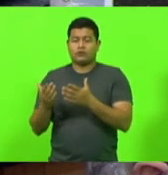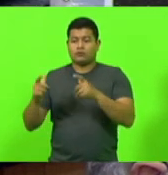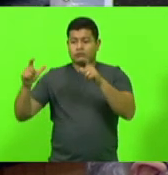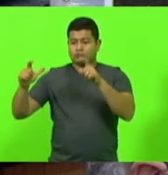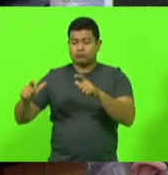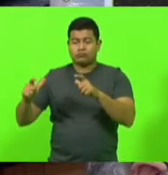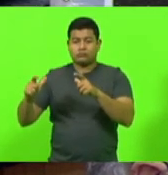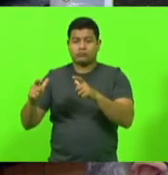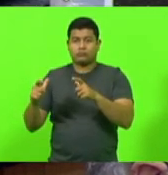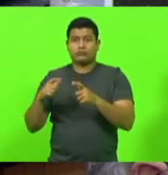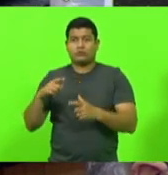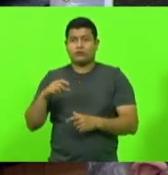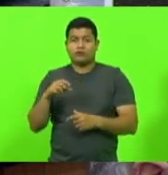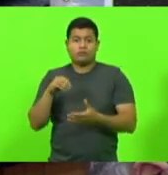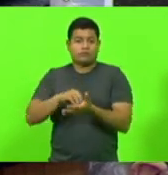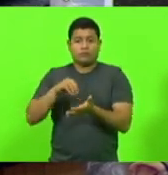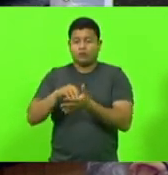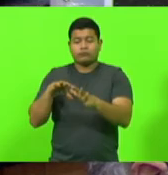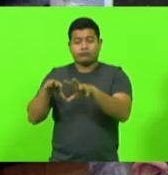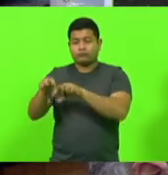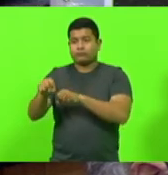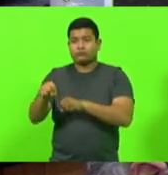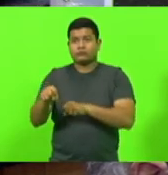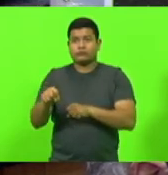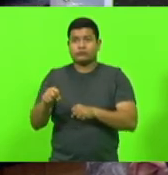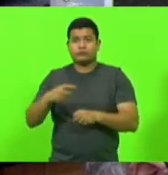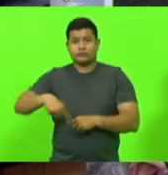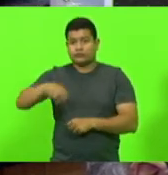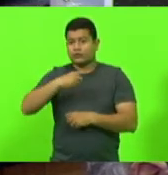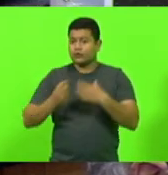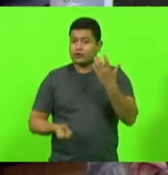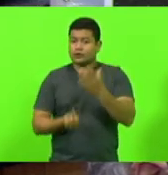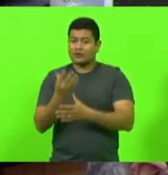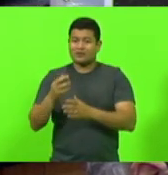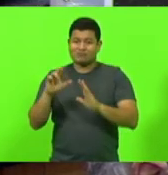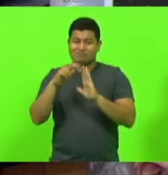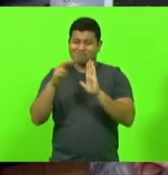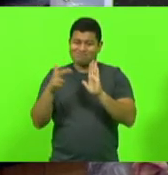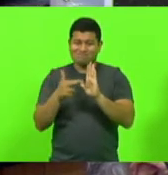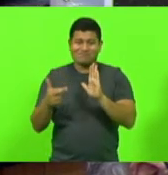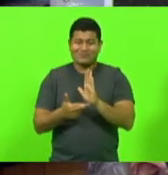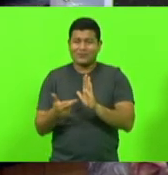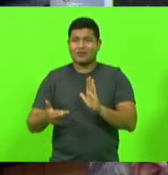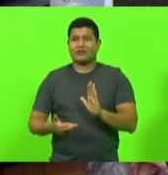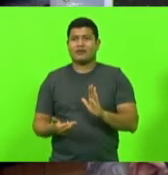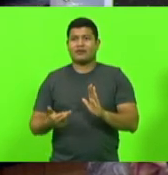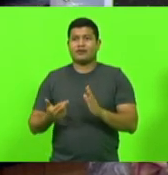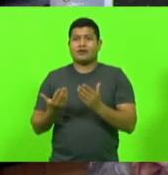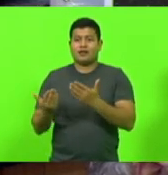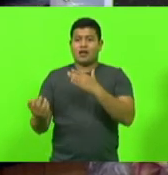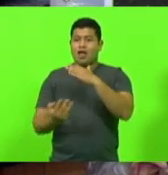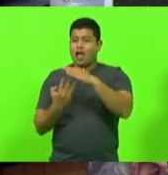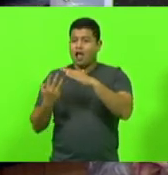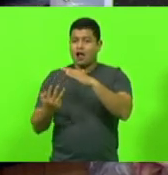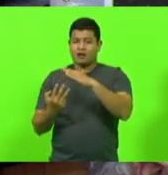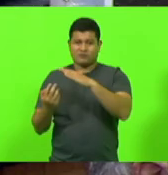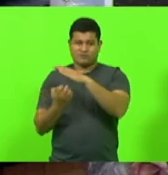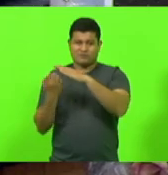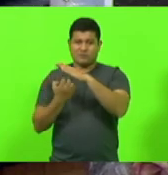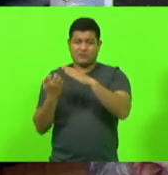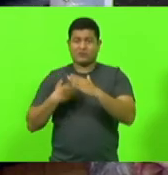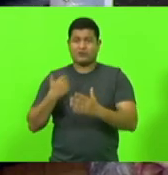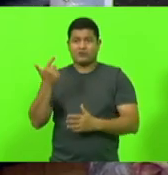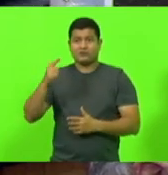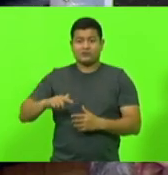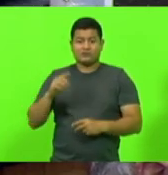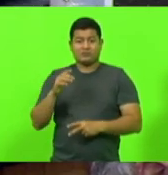tiver a formação necessária. Senhores, a gente cria muitas regras aqui para as empresas. Esta daqui, na minha concepção, é duas vezes